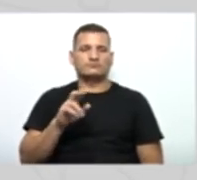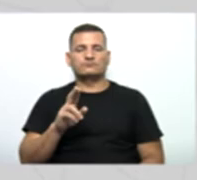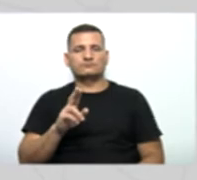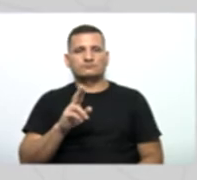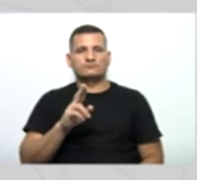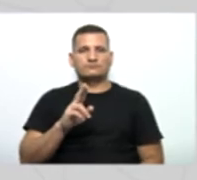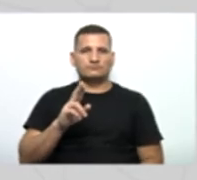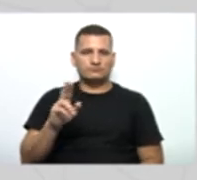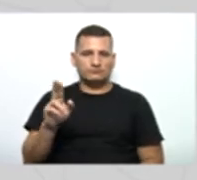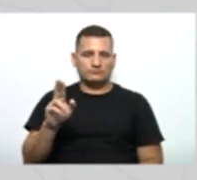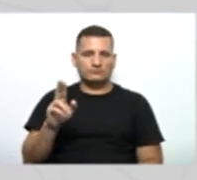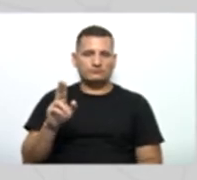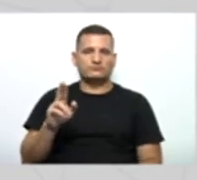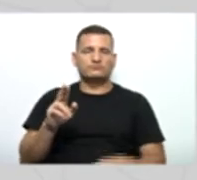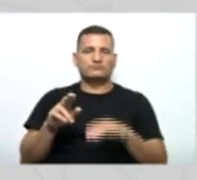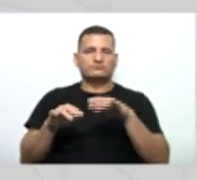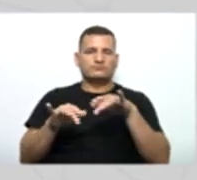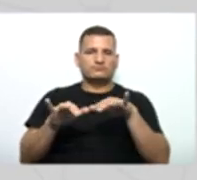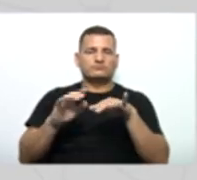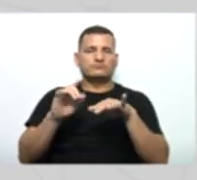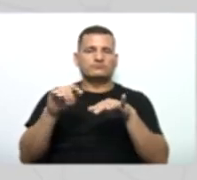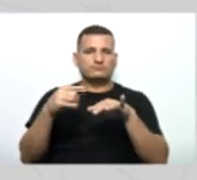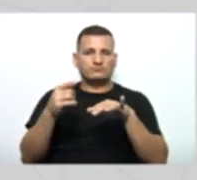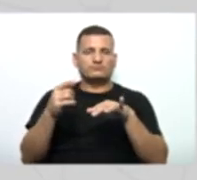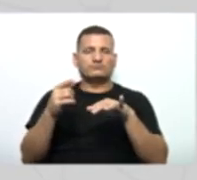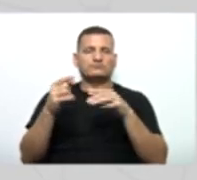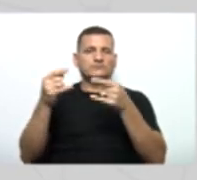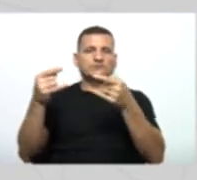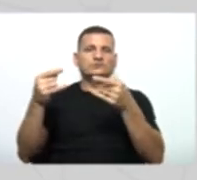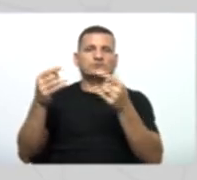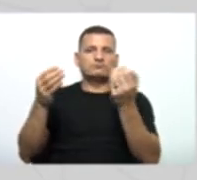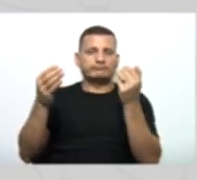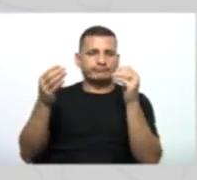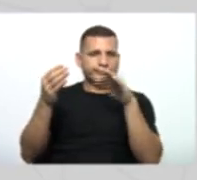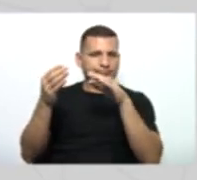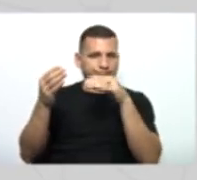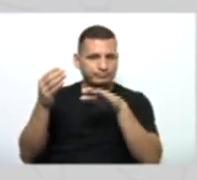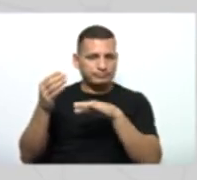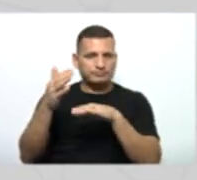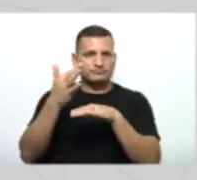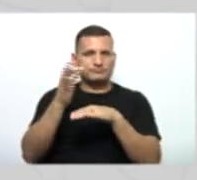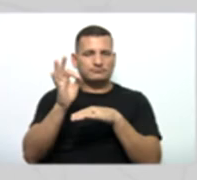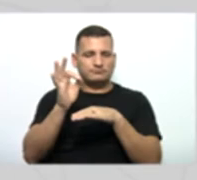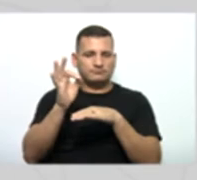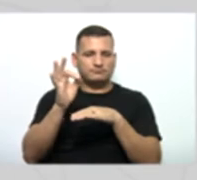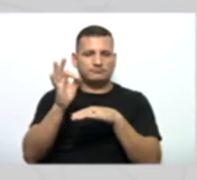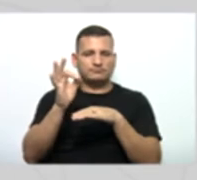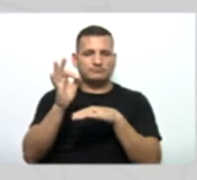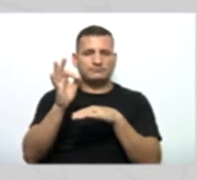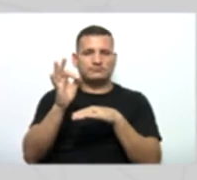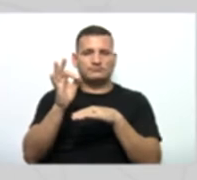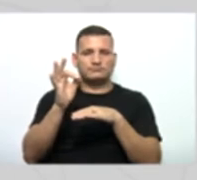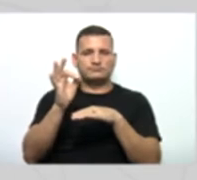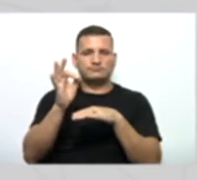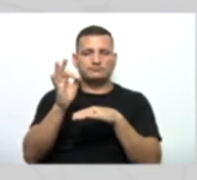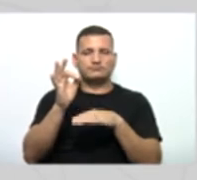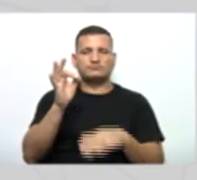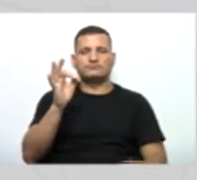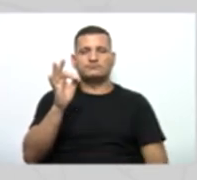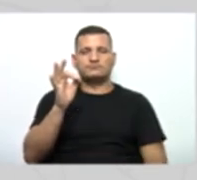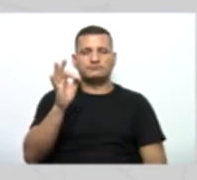vai inserir esse nome na nossa lista 10 vezes, de acordo com o que foi estabelecido aqui no nosso